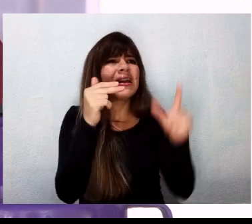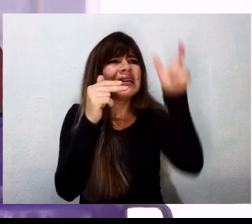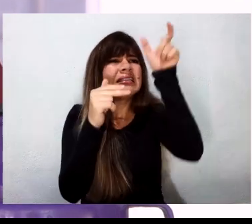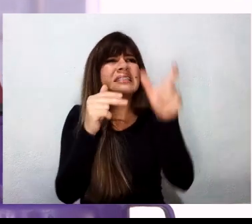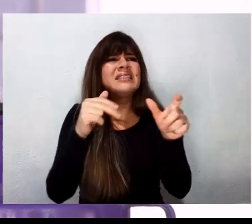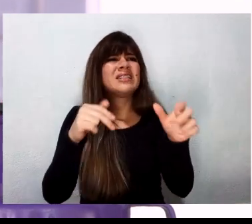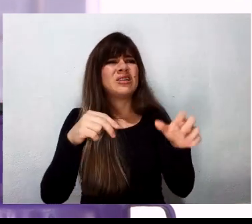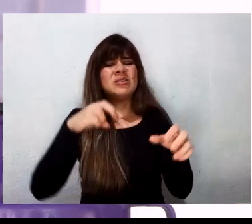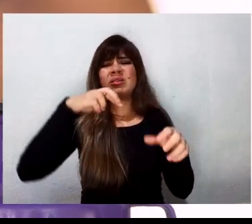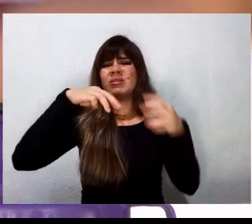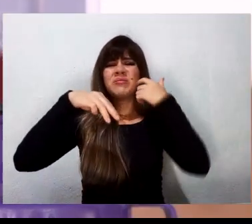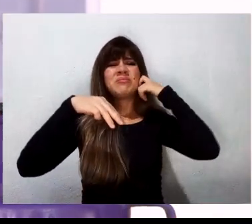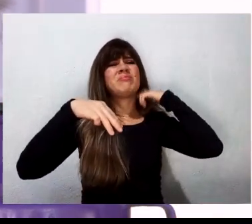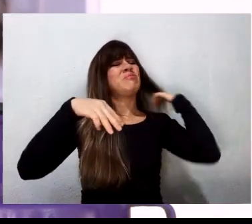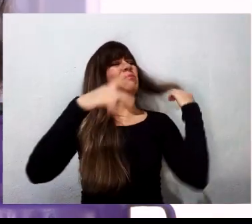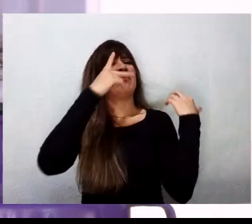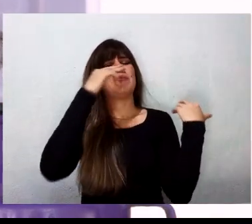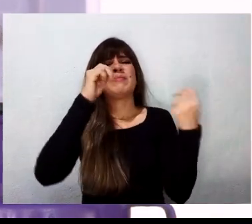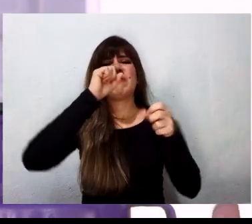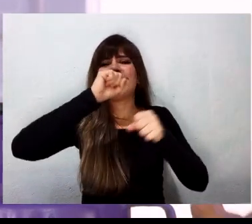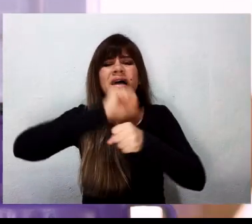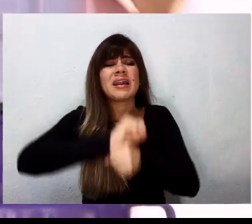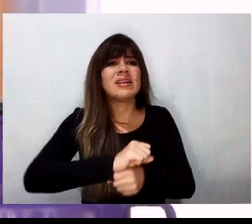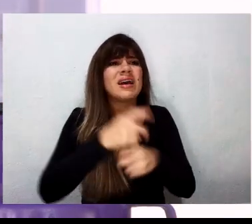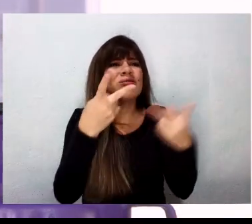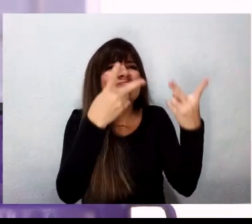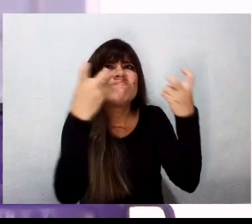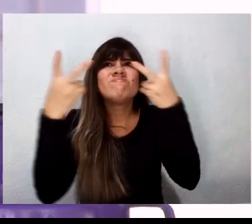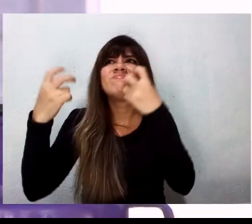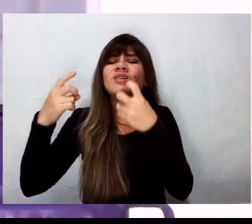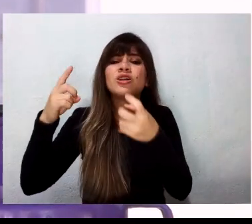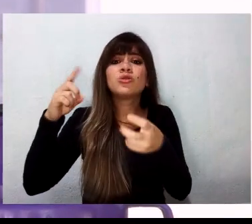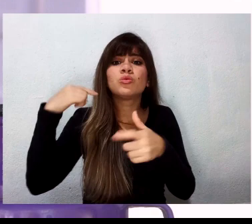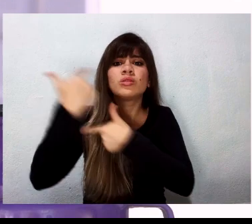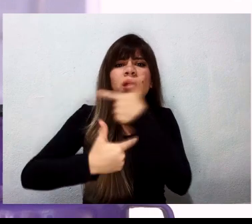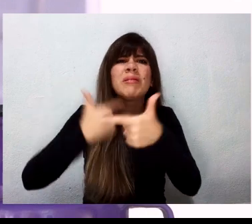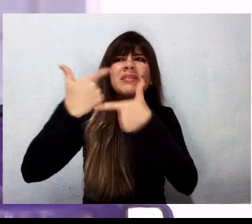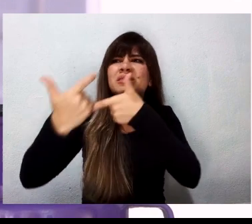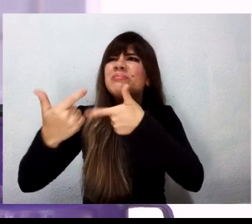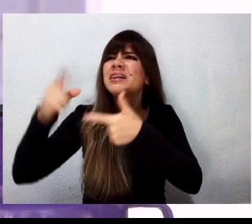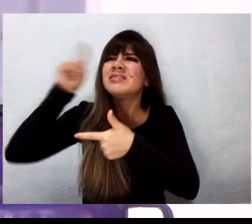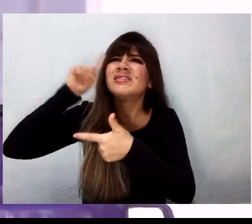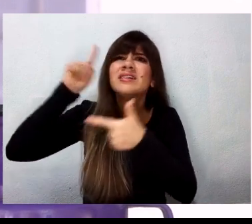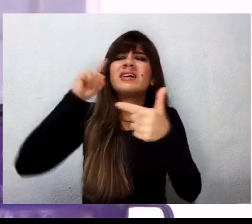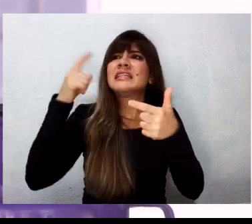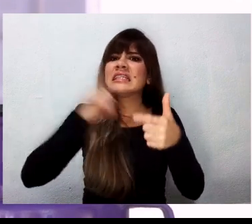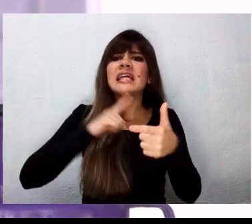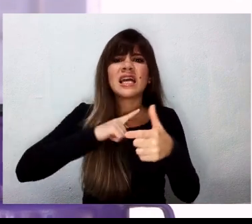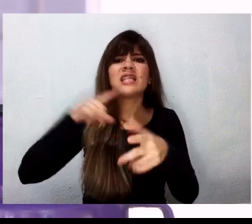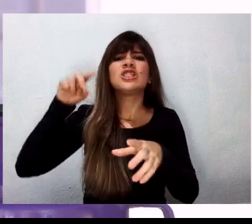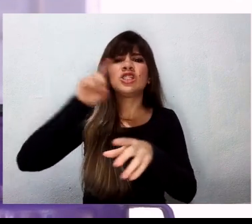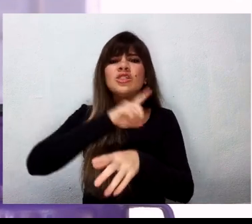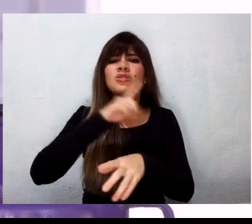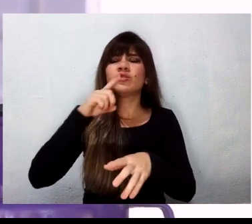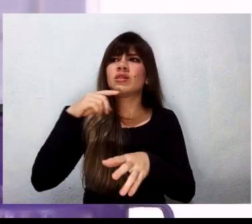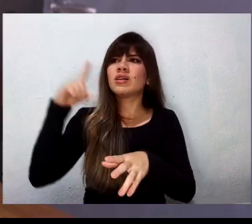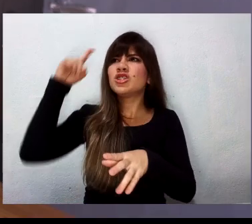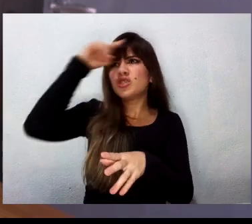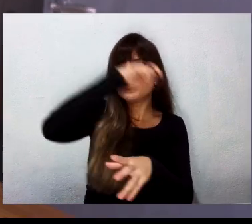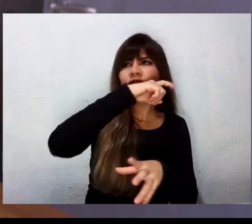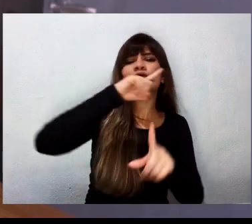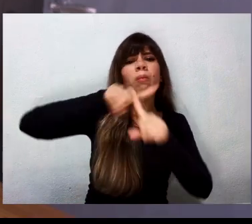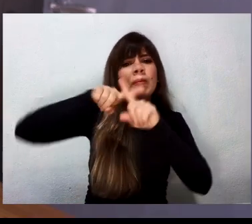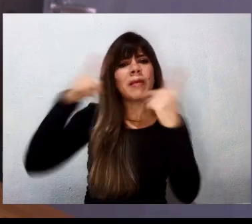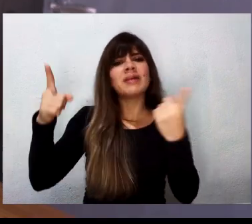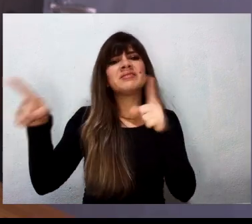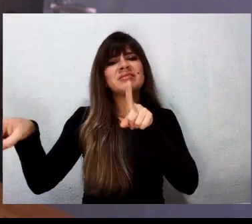E parece uma coisa muito macro, assim. E você começa a perceber no dia a dia que tem muitos momentos mágicos, assim. Eu